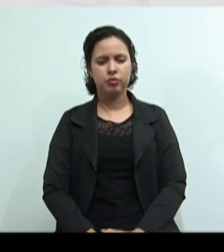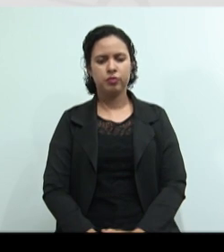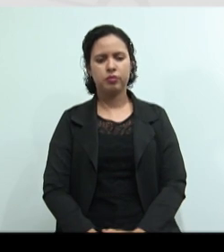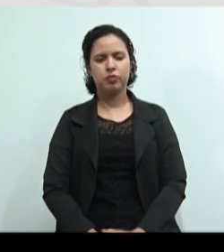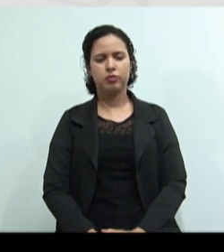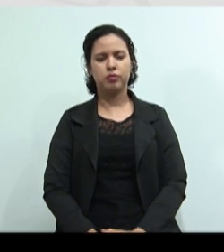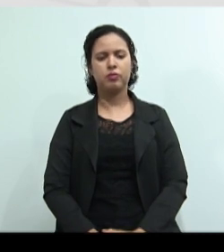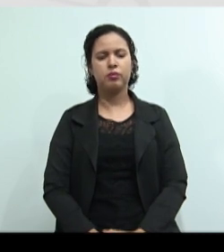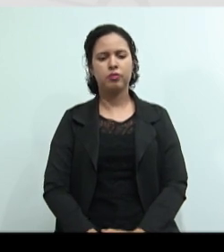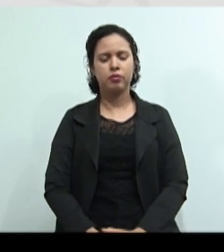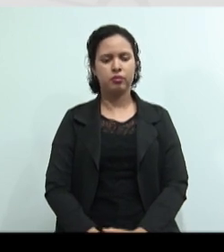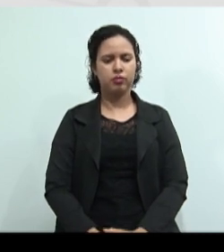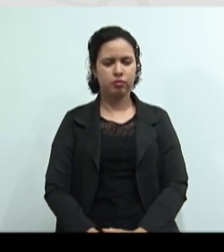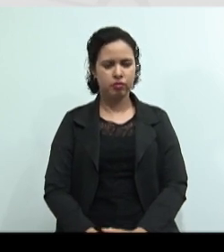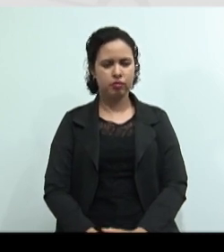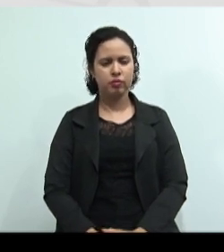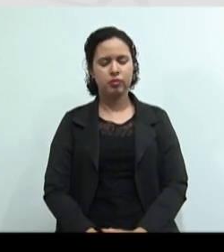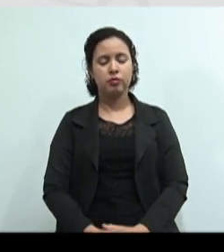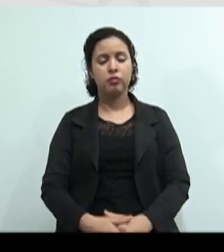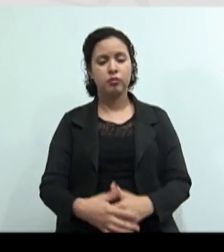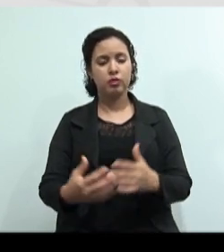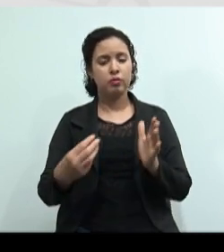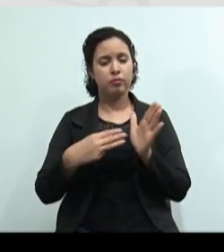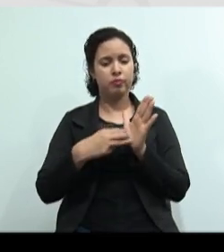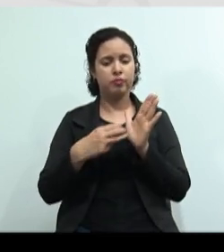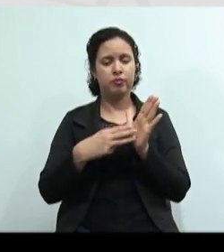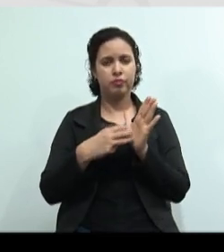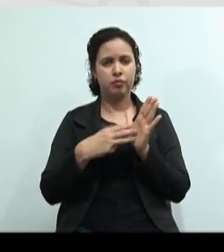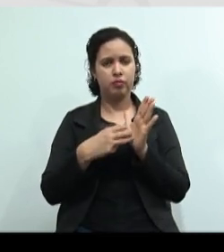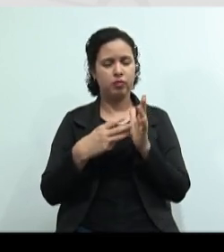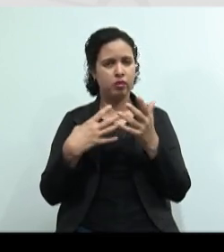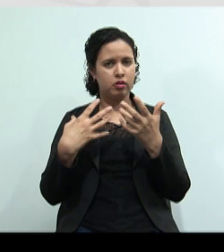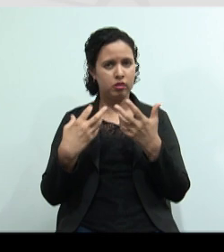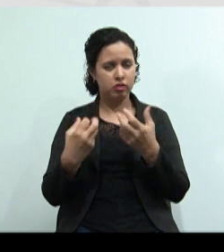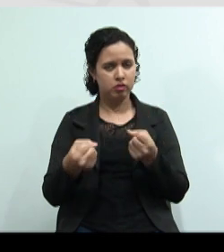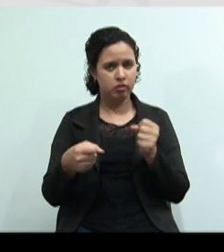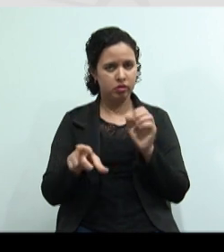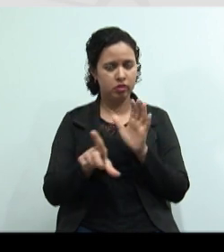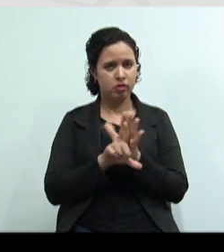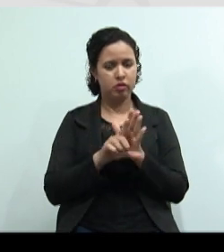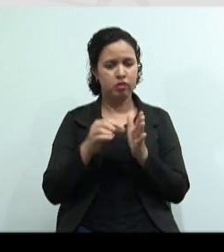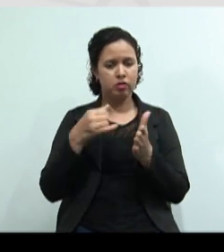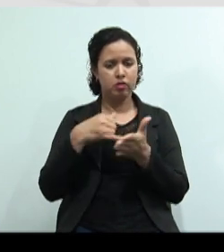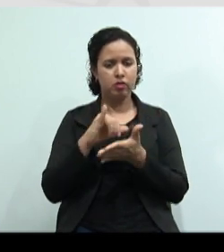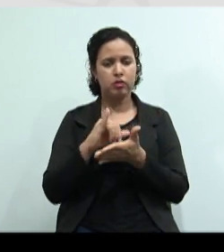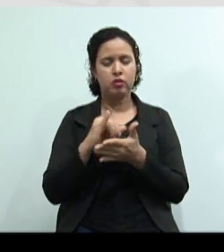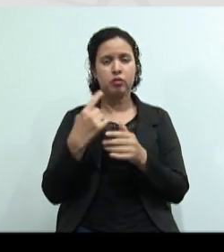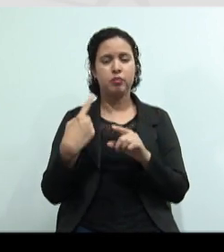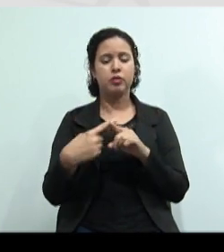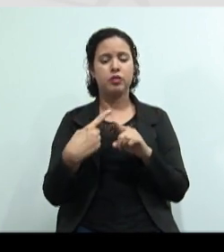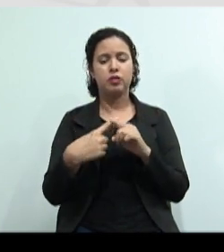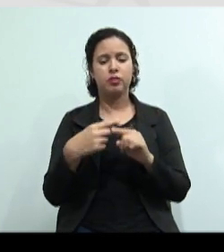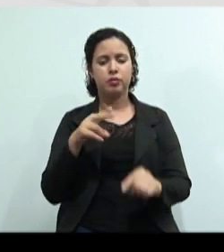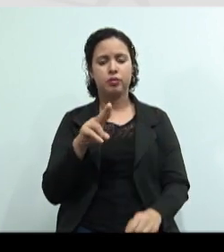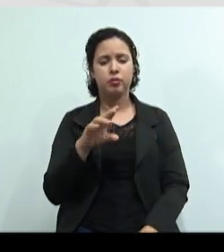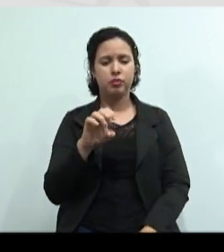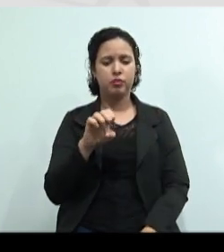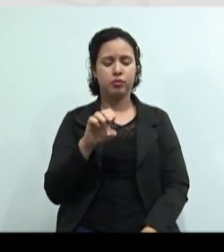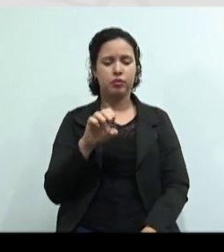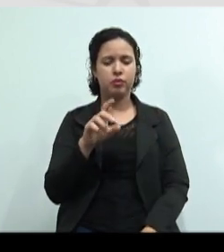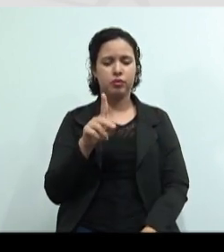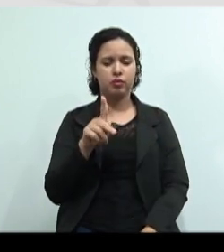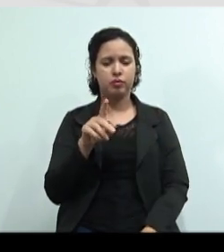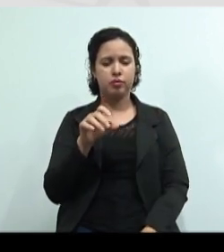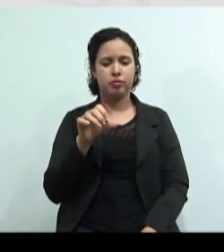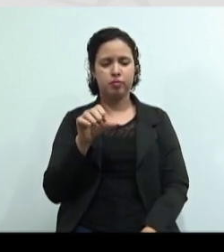Ainda temos aqui, este método ele não é aceito pela legislação do imposto de renda, como a professora já falou, pois o EPS ele